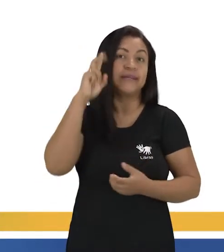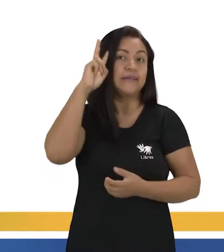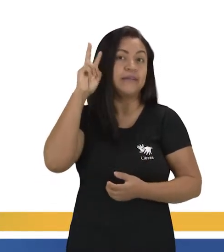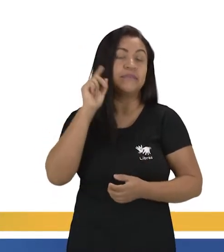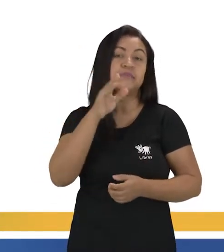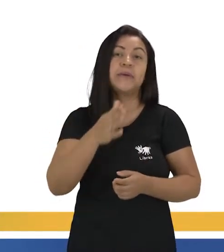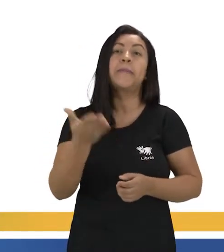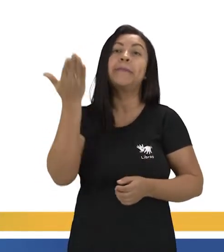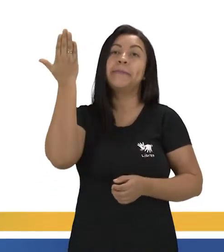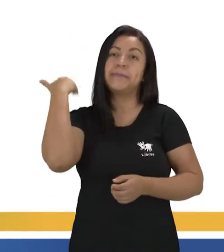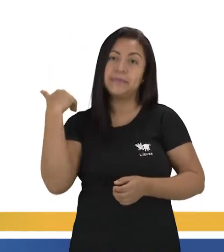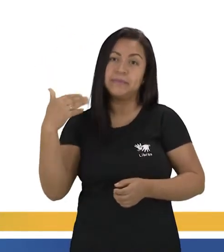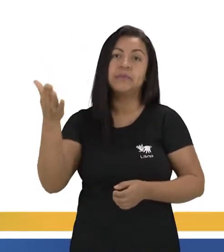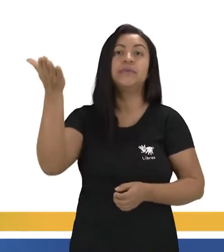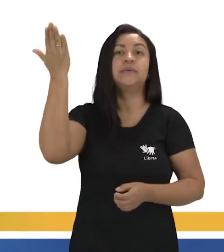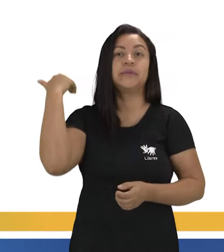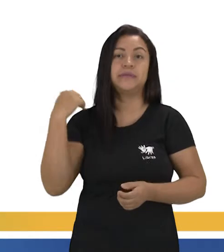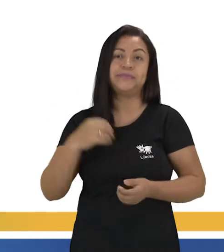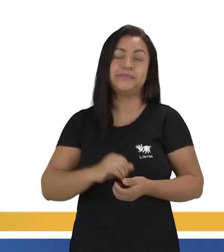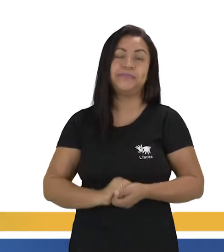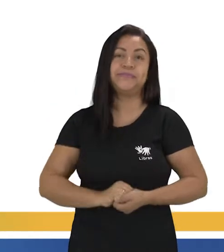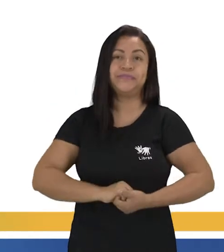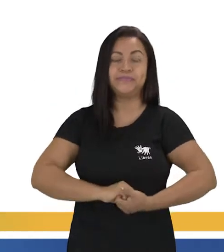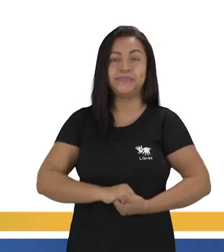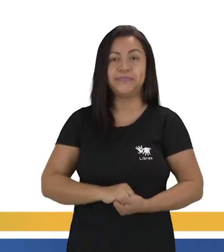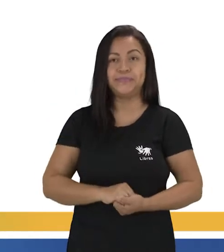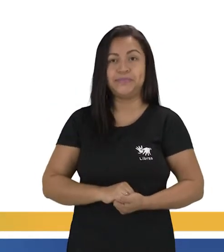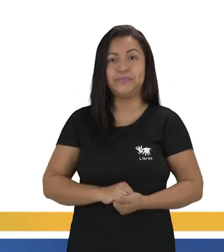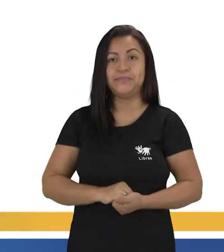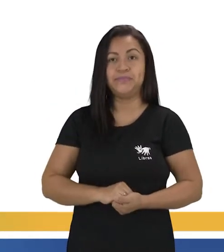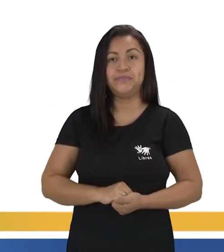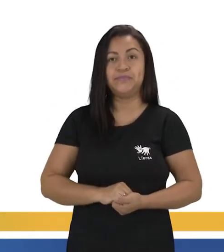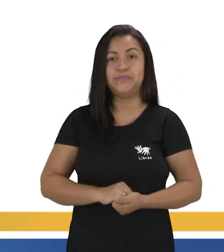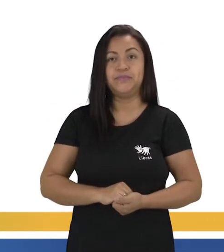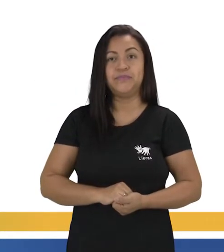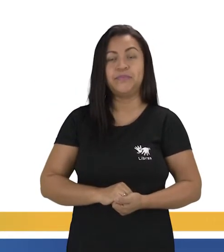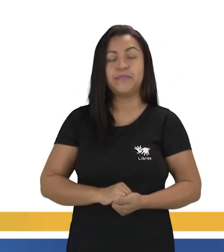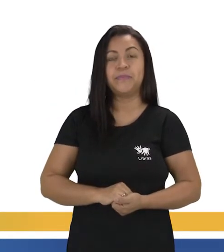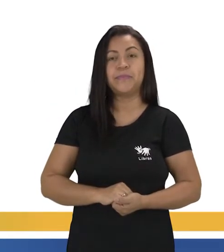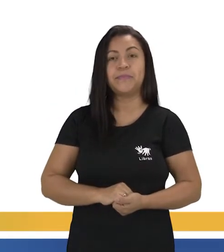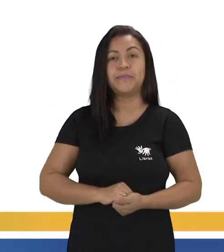passado do passado. Ok? Para ficar mais fácil de memorizar e de lembrar.